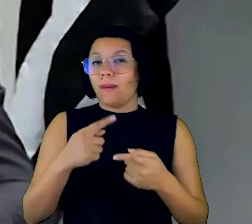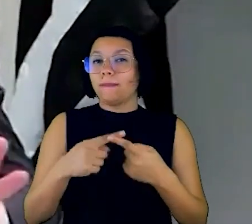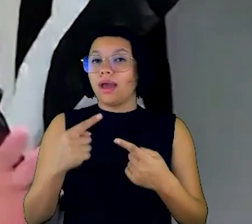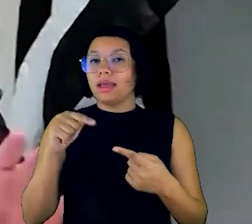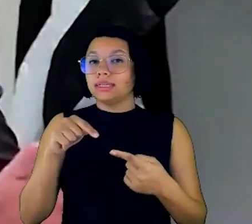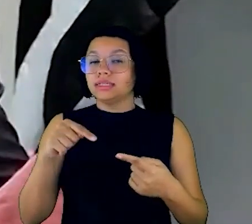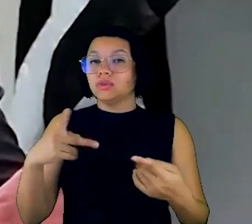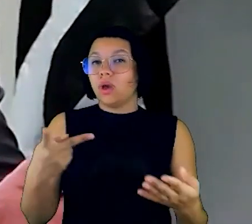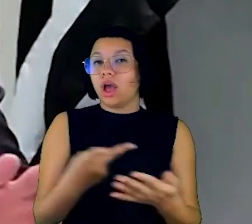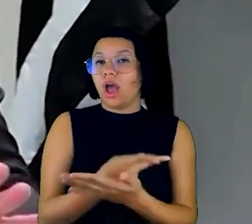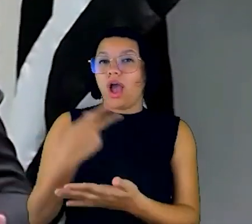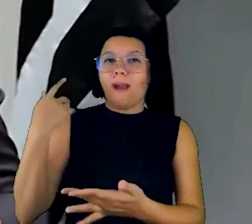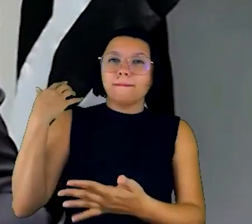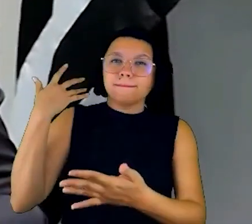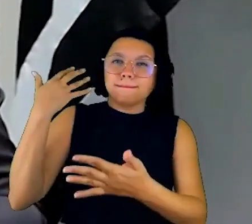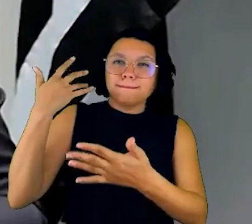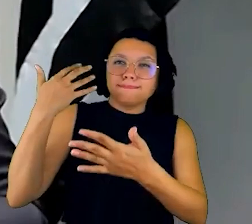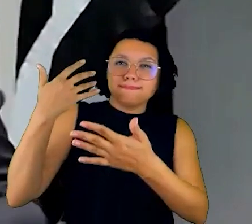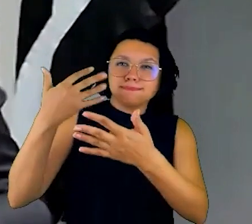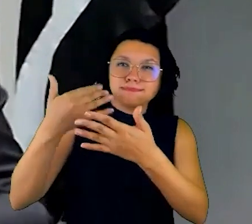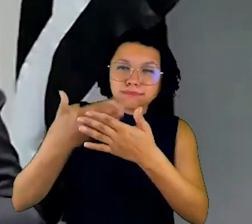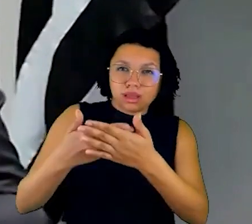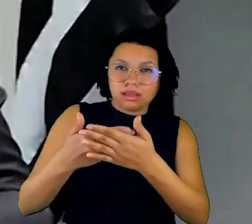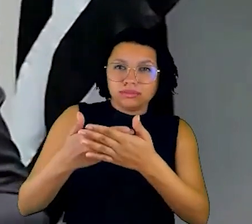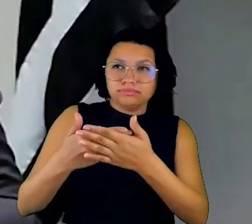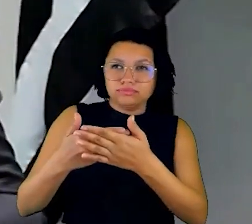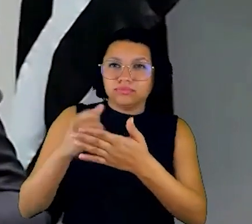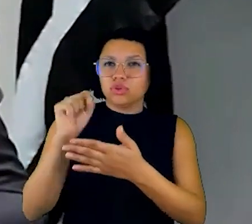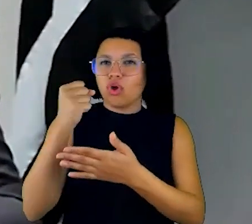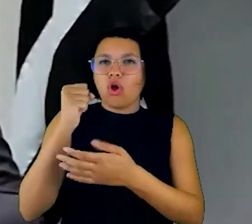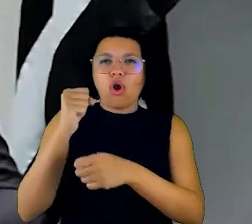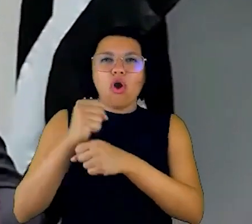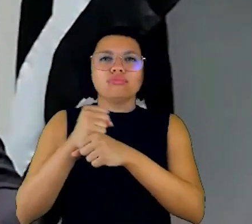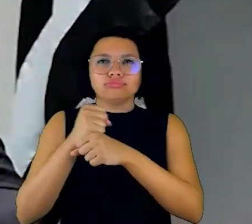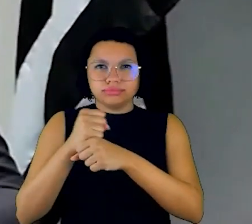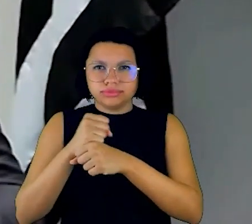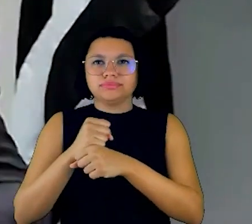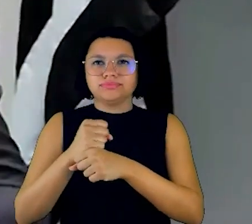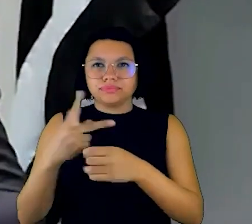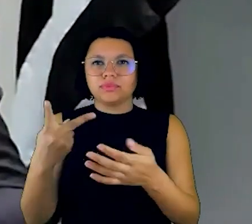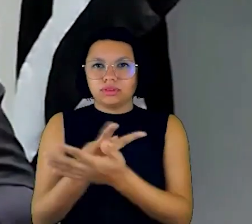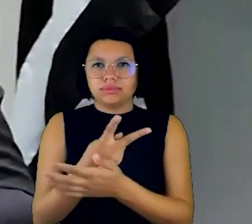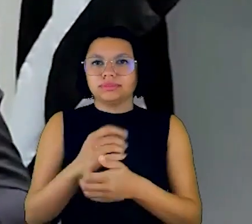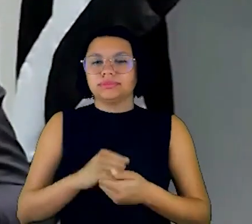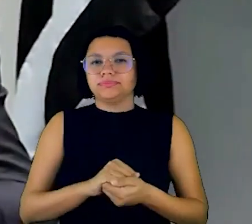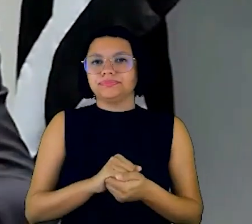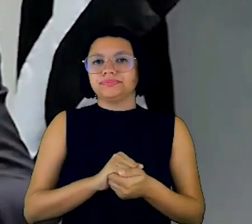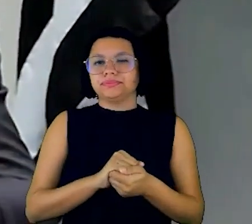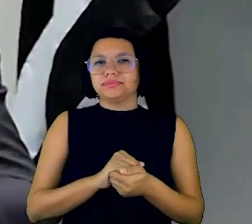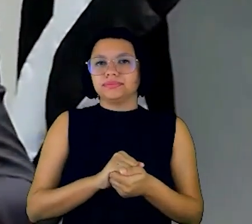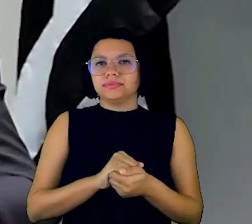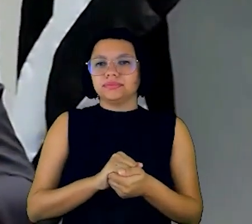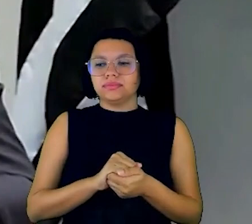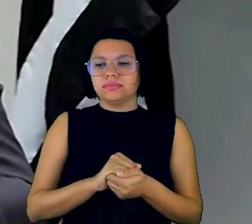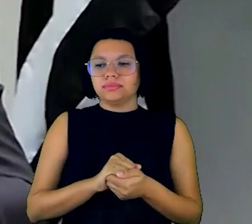um fenômeno que vem se demarcando há aproximadamente 8 anos.